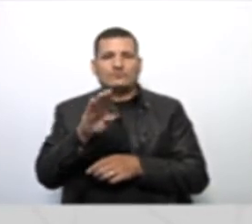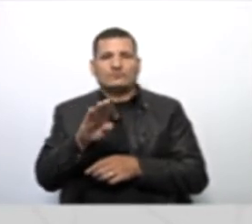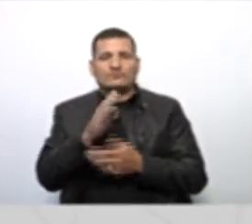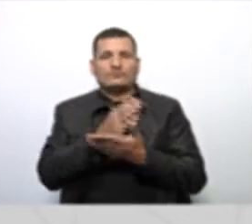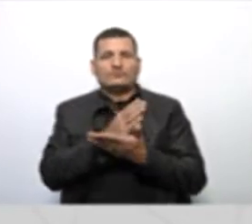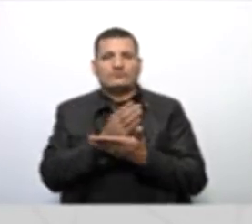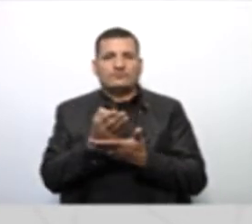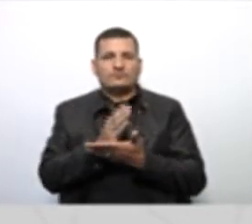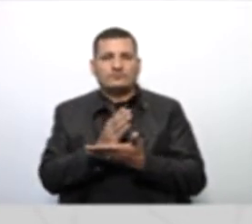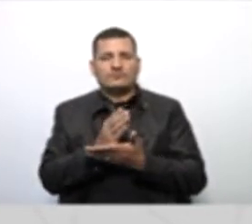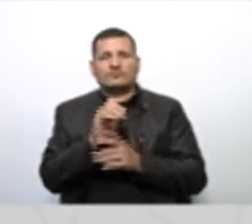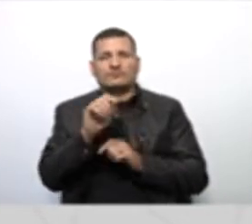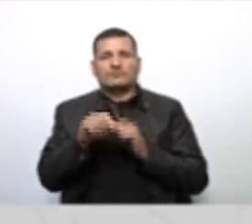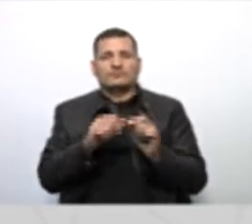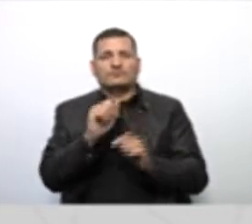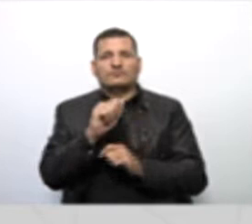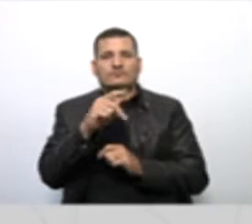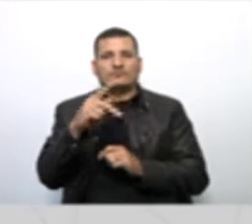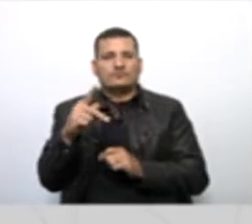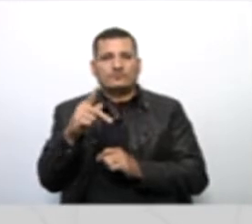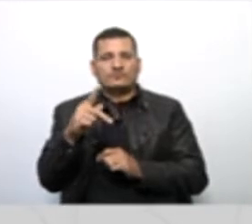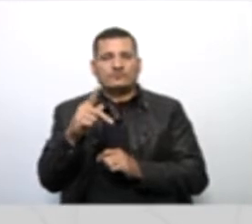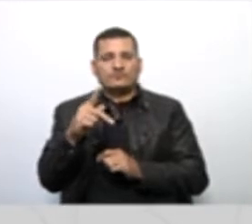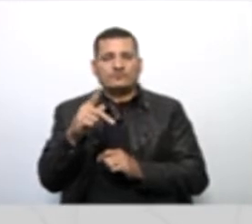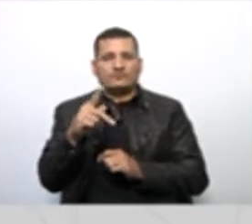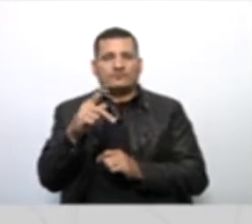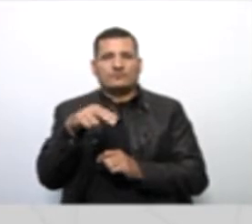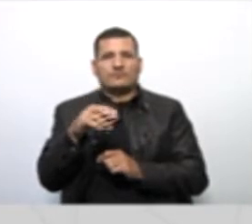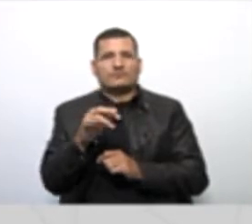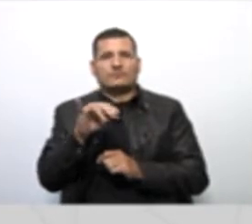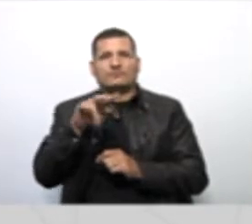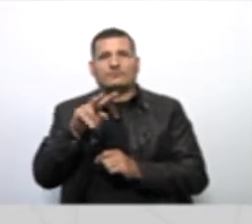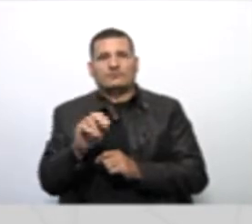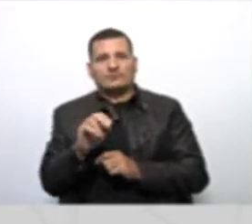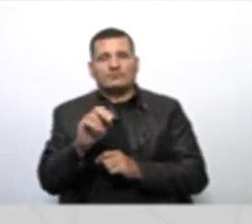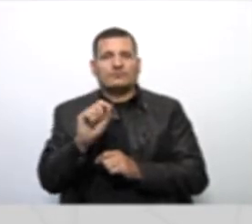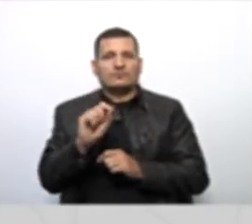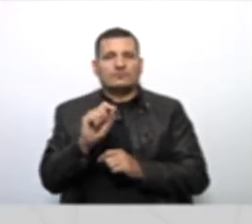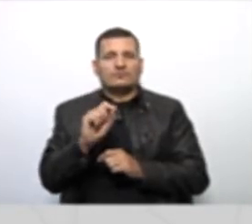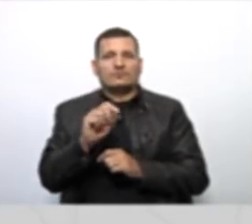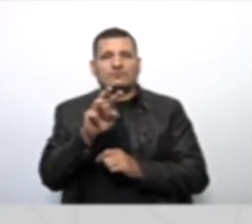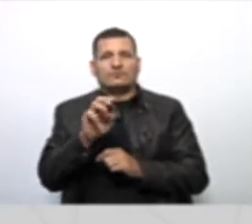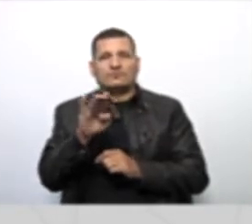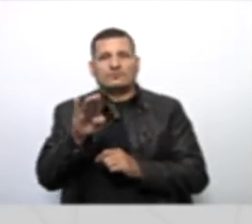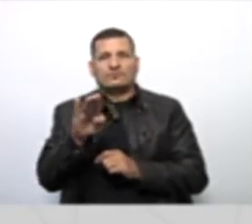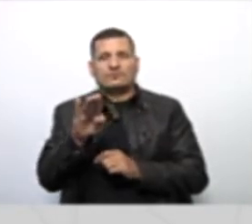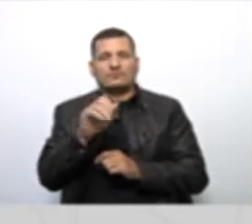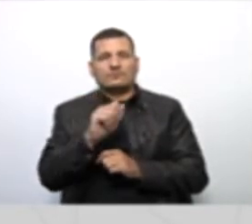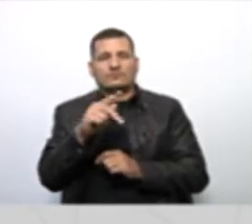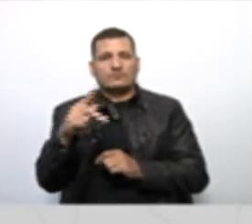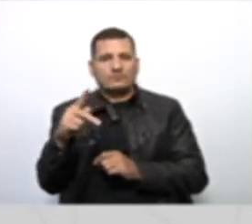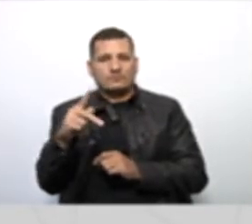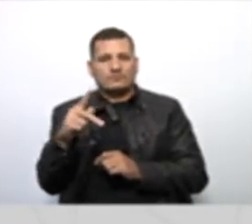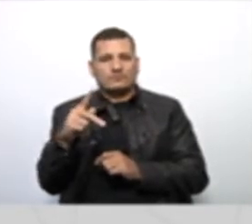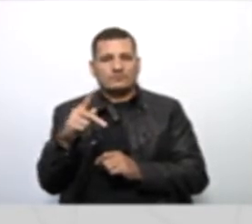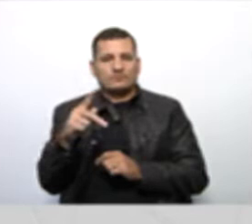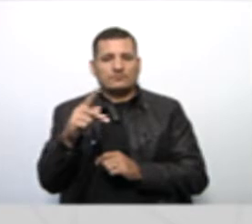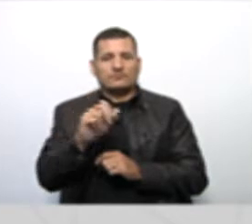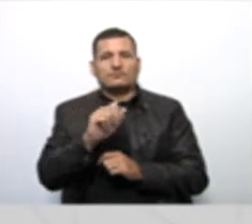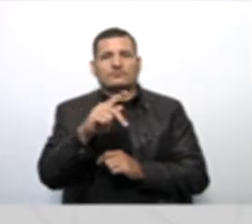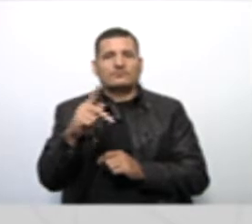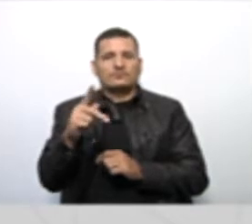O que é um aplicativo nativo, o que são web app, o que é um aplicativo híbrido,